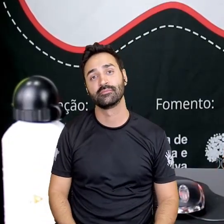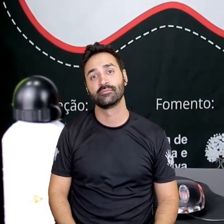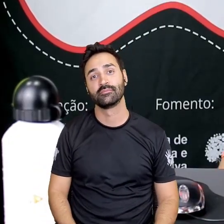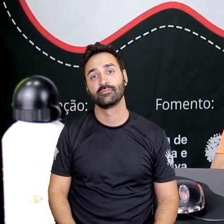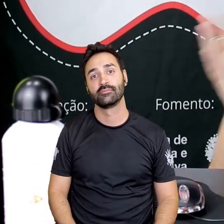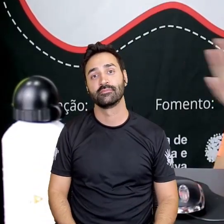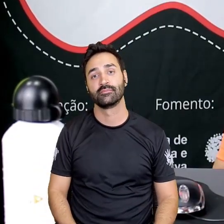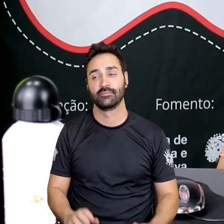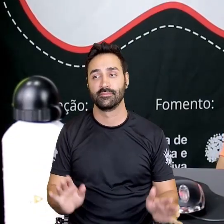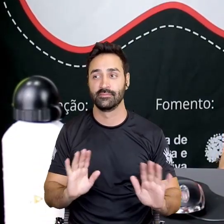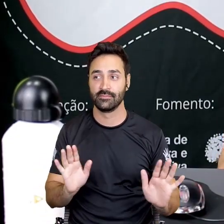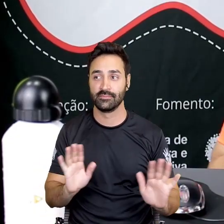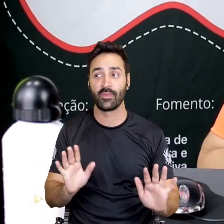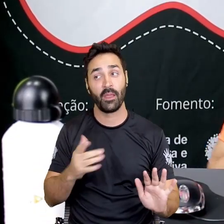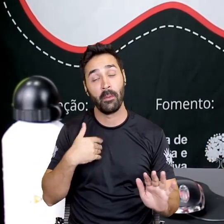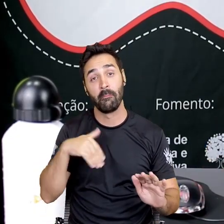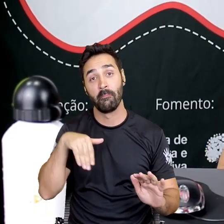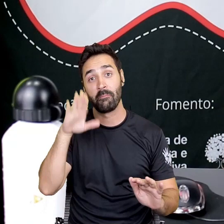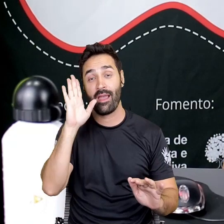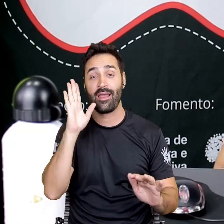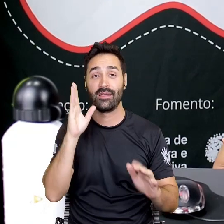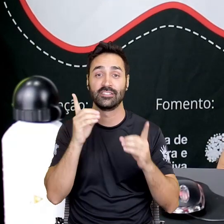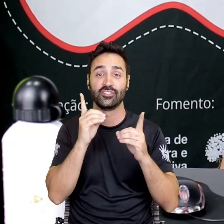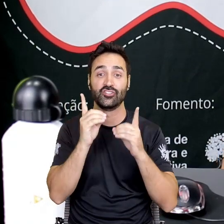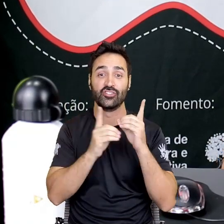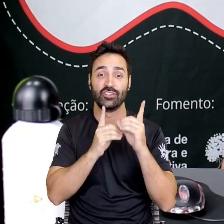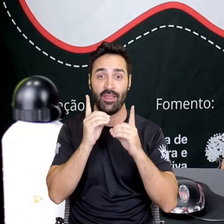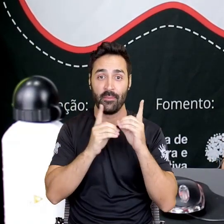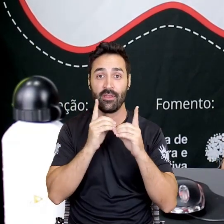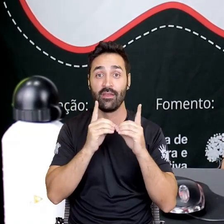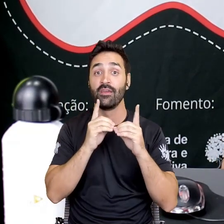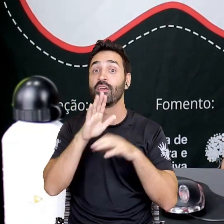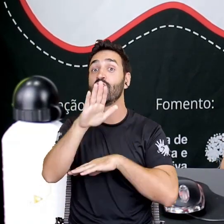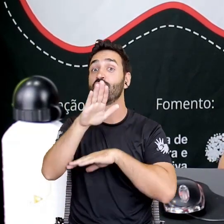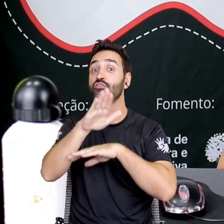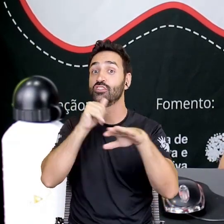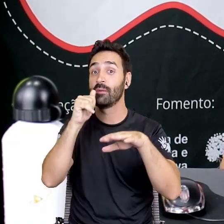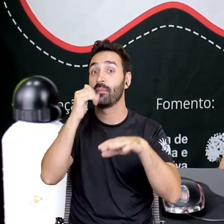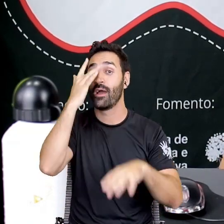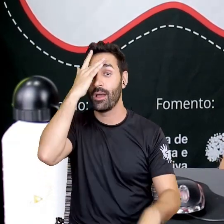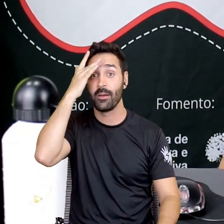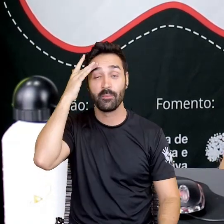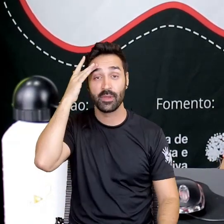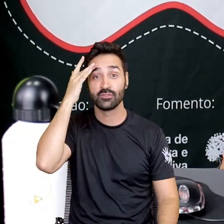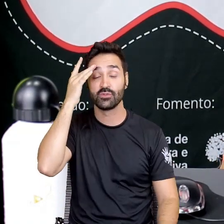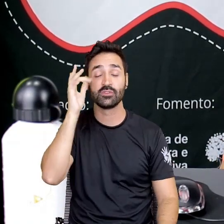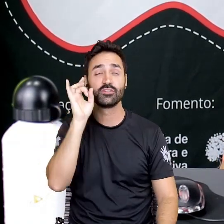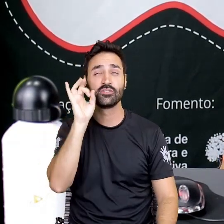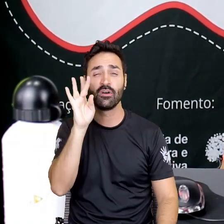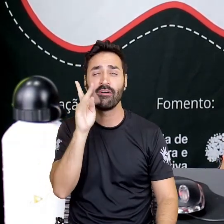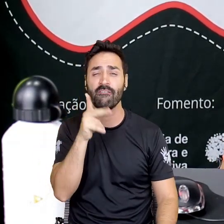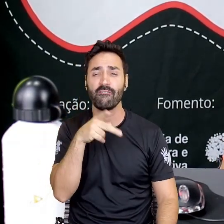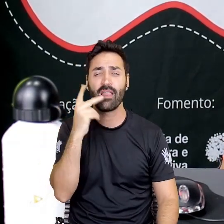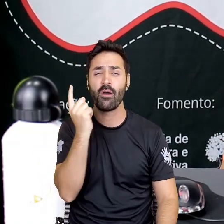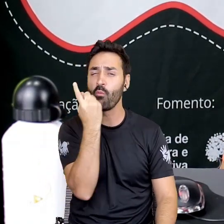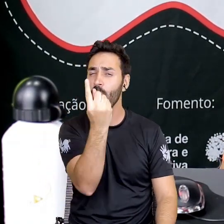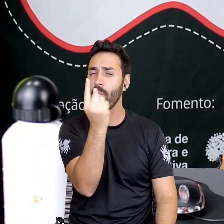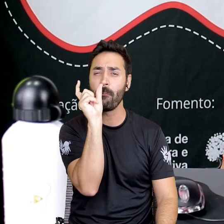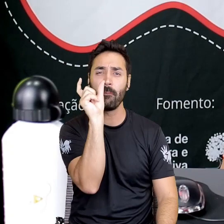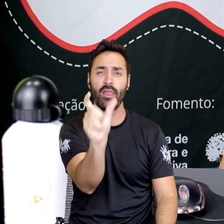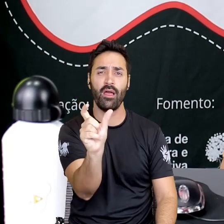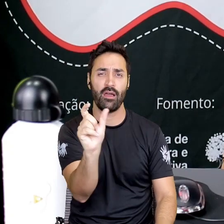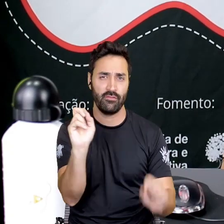mais dinâmica. Eu vou chamar a pessoa vai abrir o microfone e vai falar uma palavra.